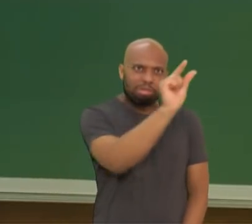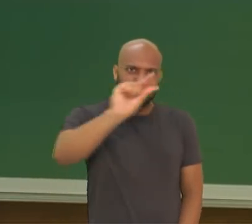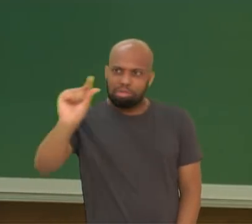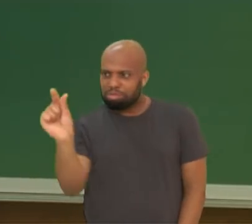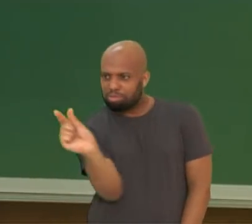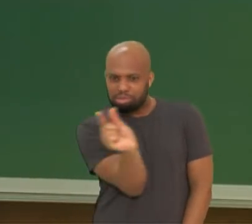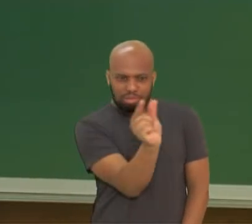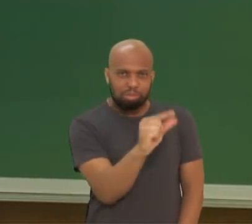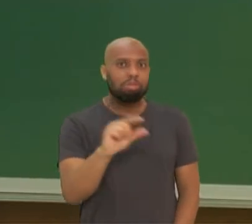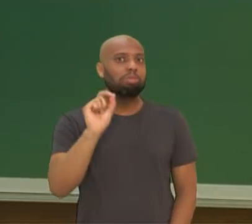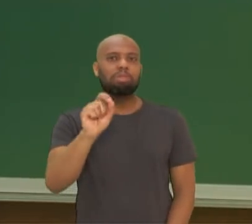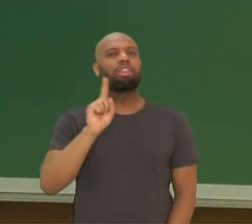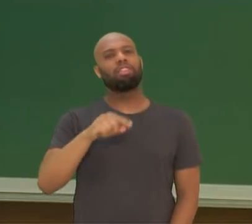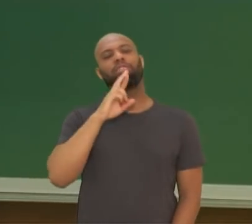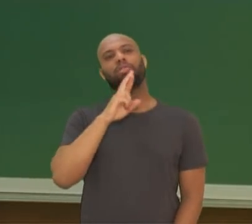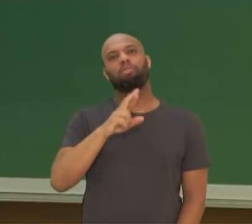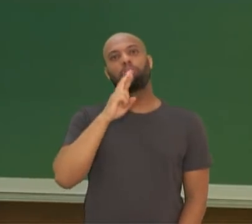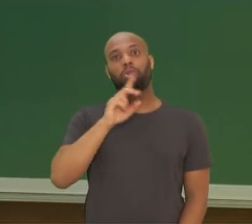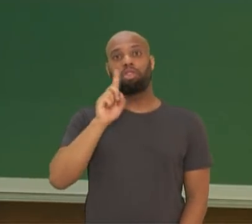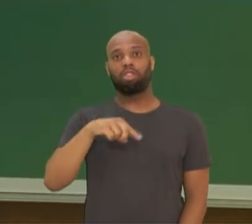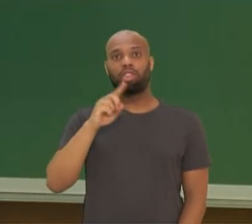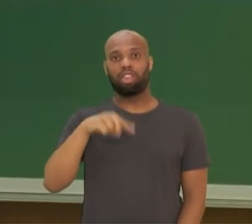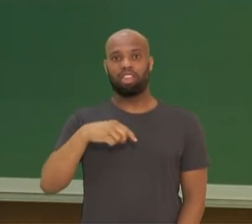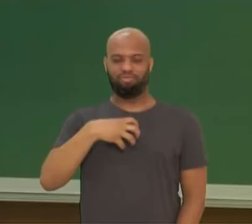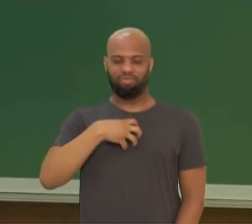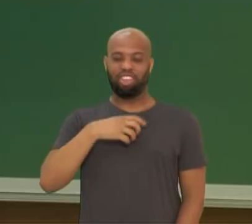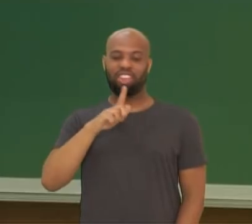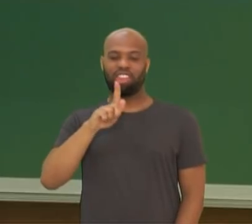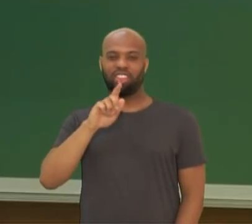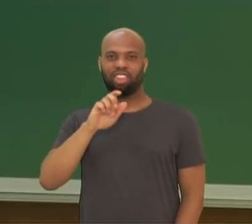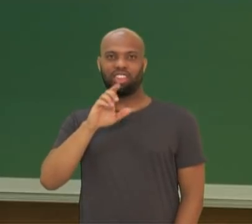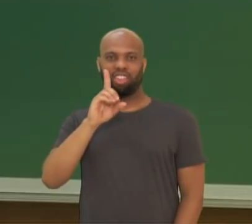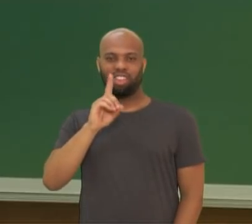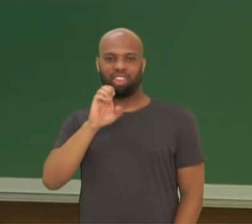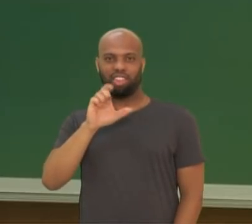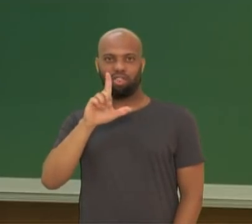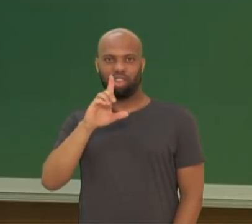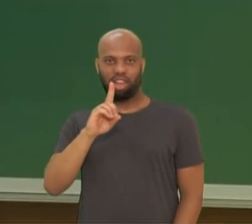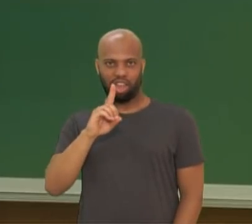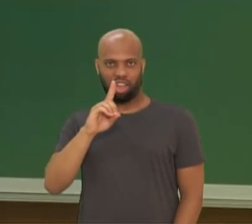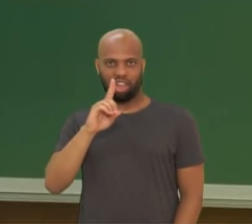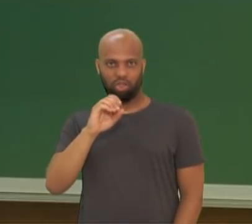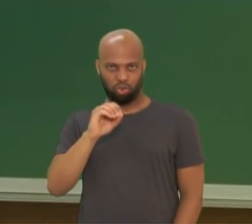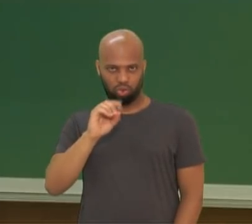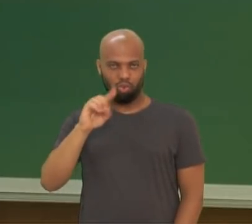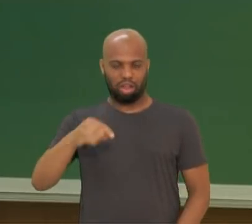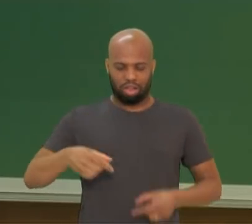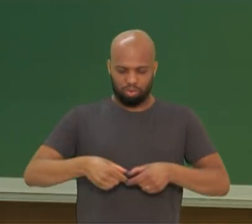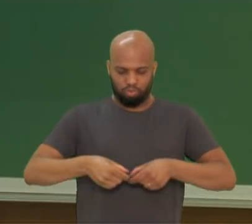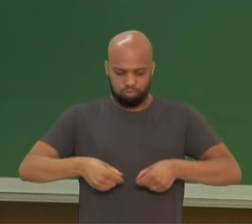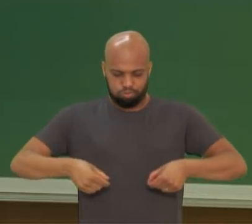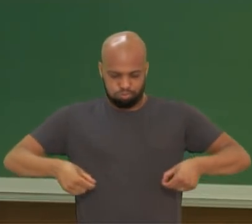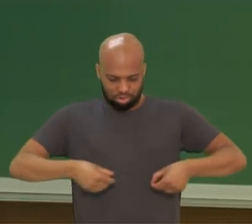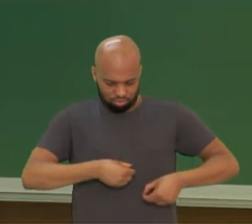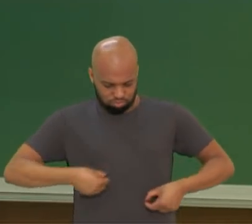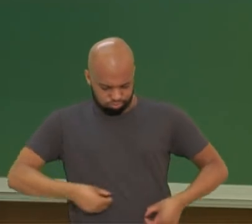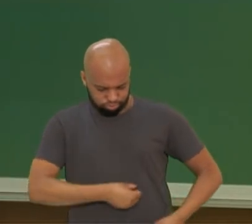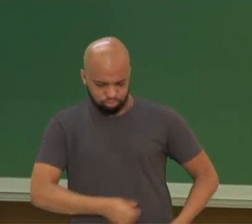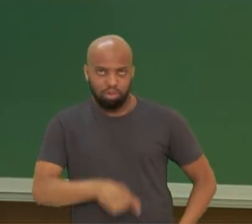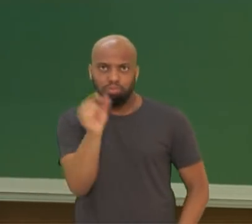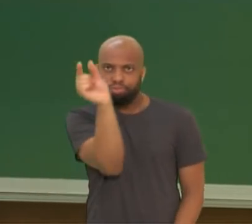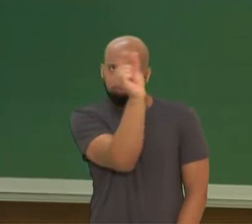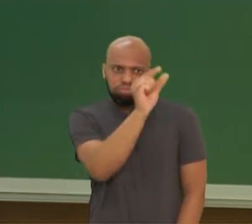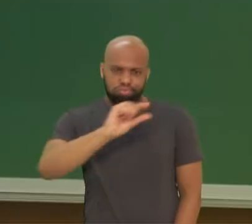nos leva já à resposta, que é o intestino delgado. É ele que é tão comprido assim, tá? Em alguns momentos